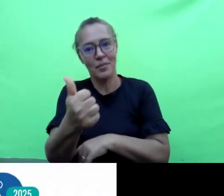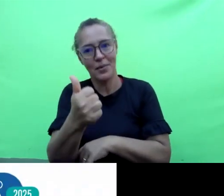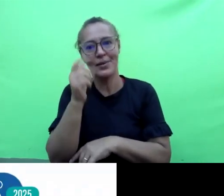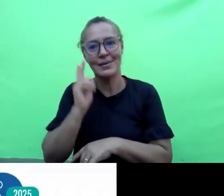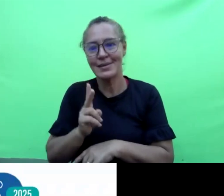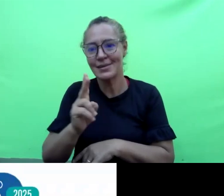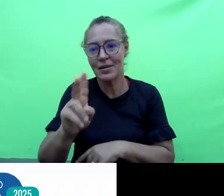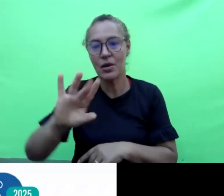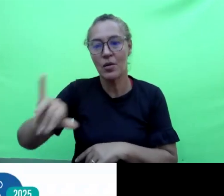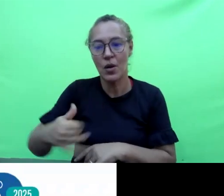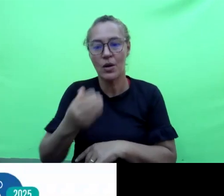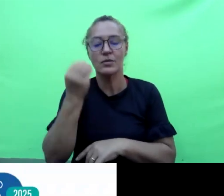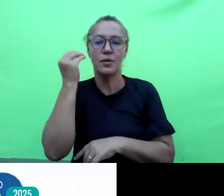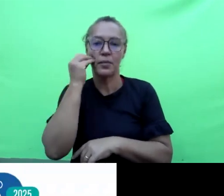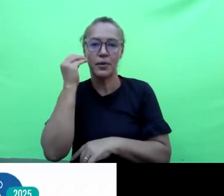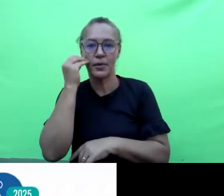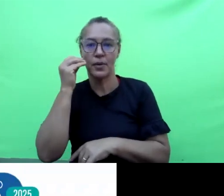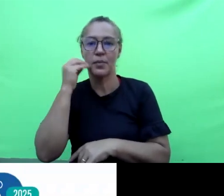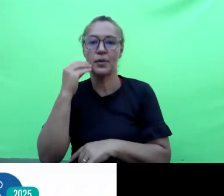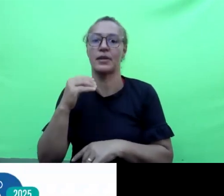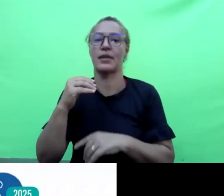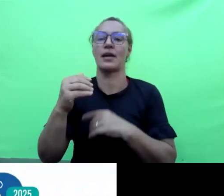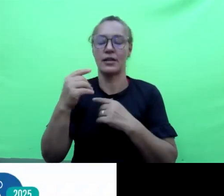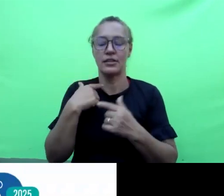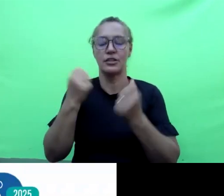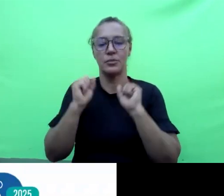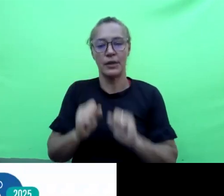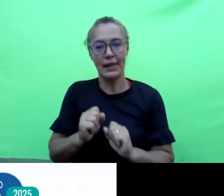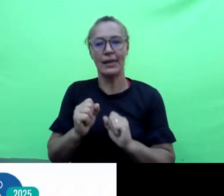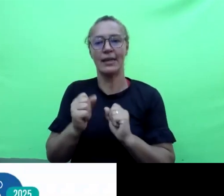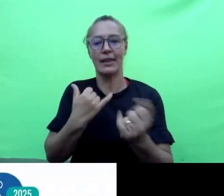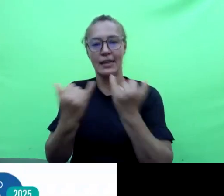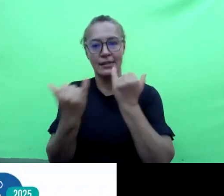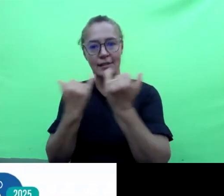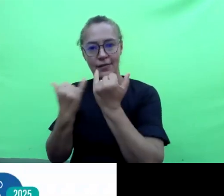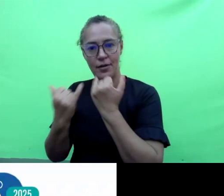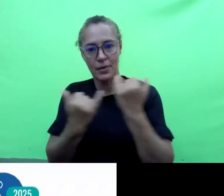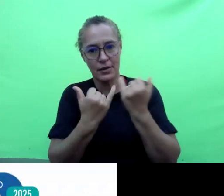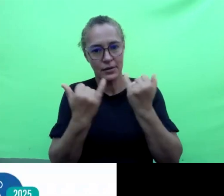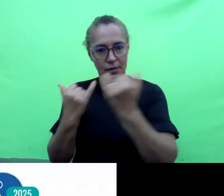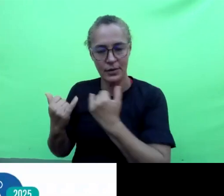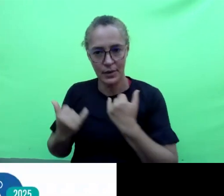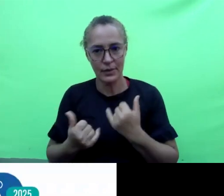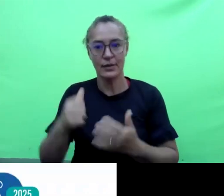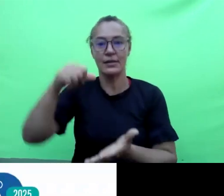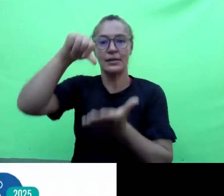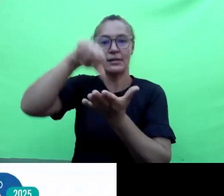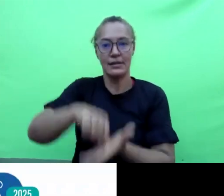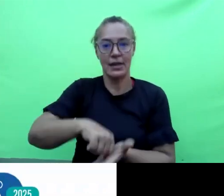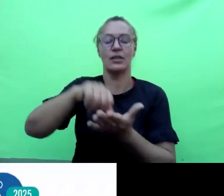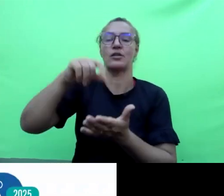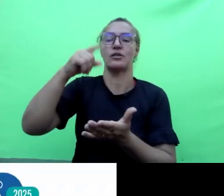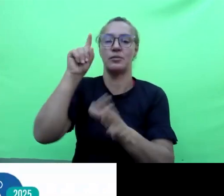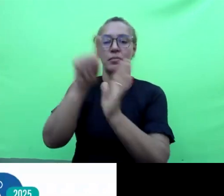ótima oportunidade a gente ter um profissional de referência de um dos maiores centros de pesquisa aqui do país, né, em relação ao tema